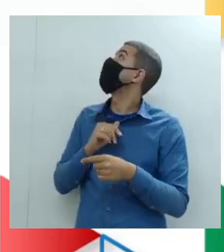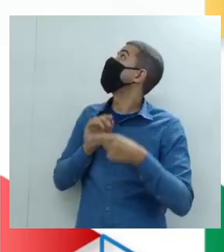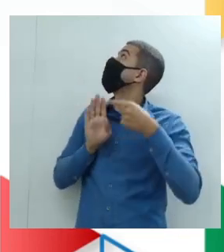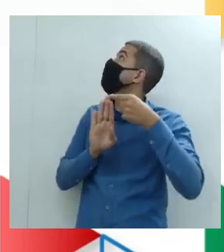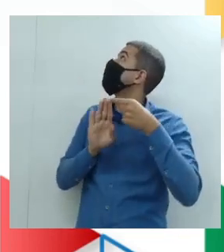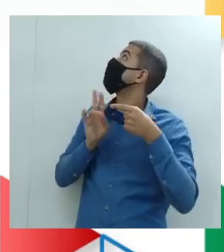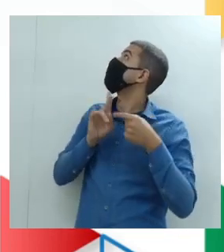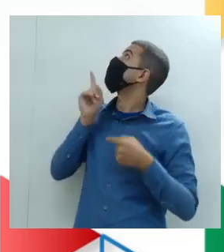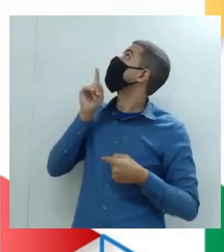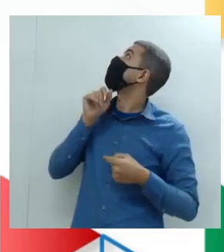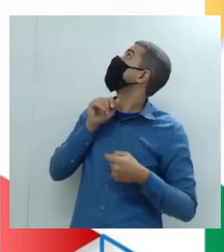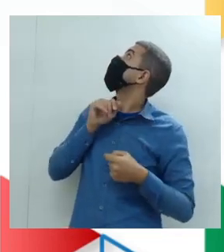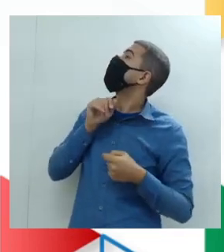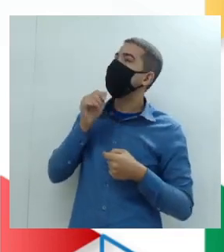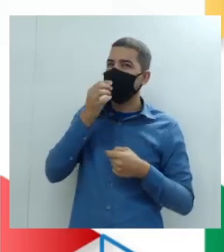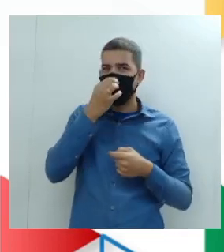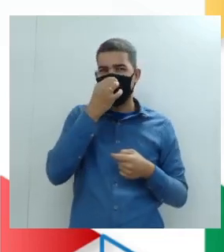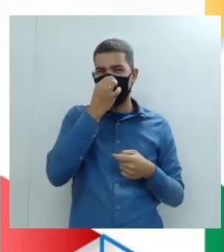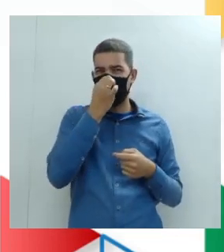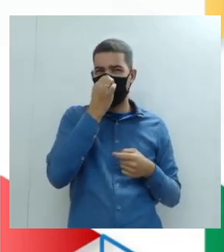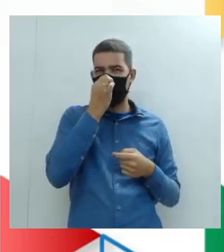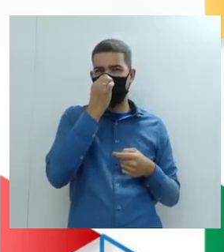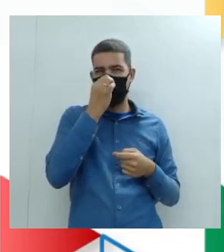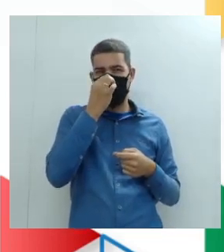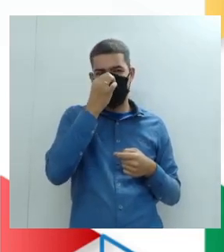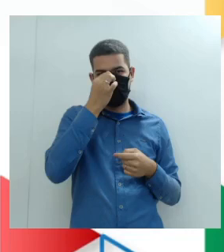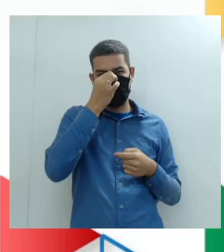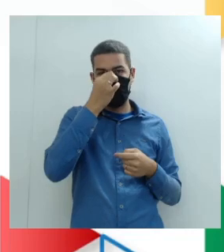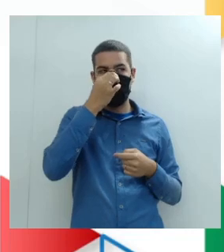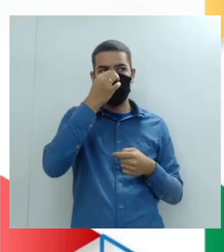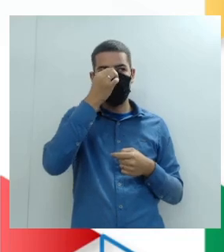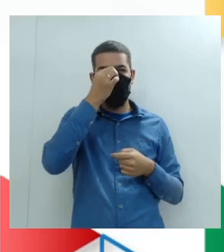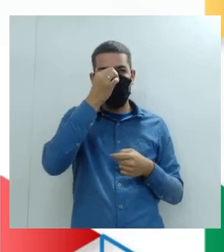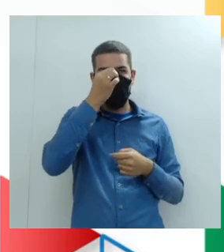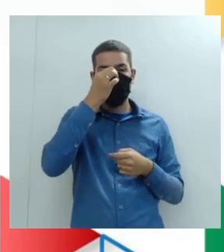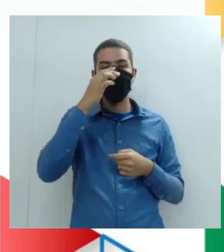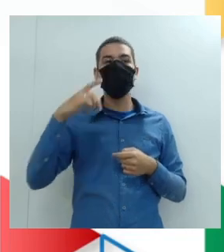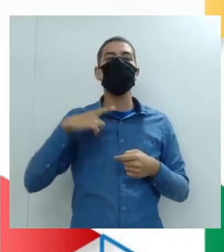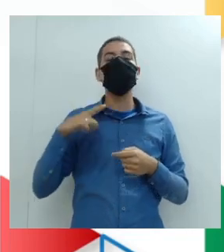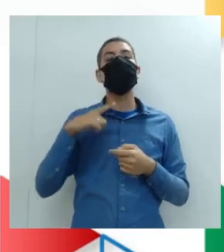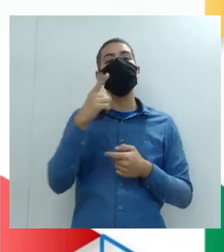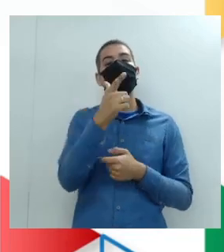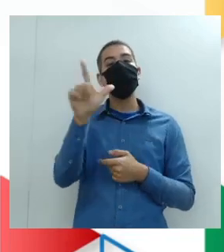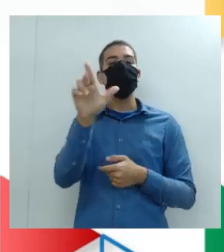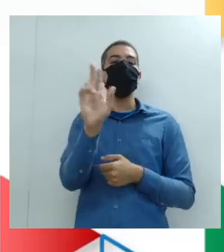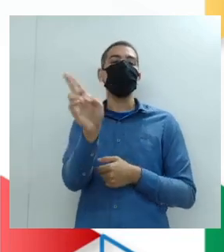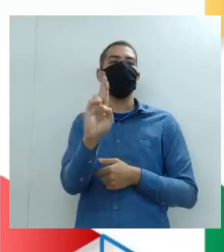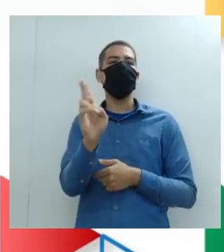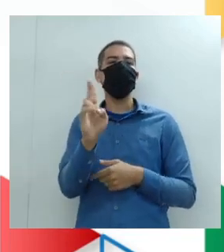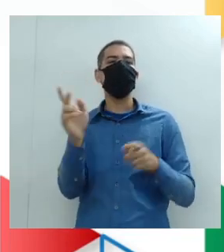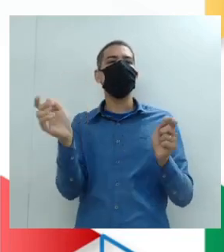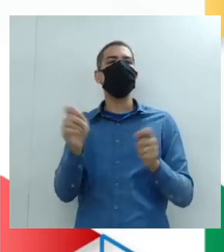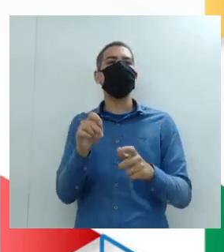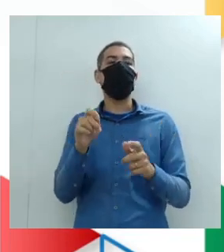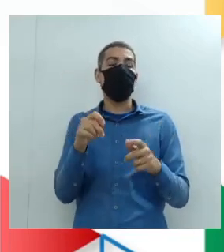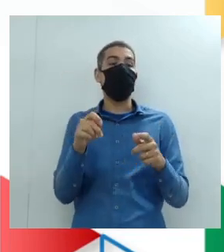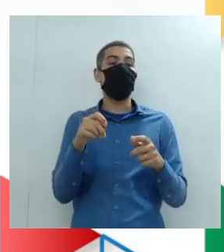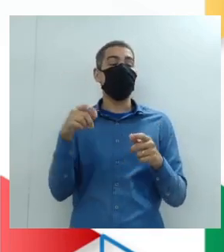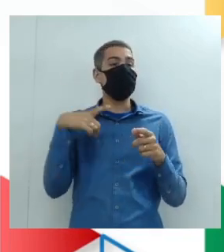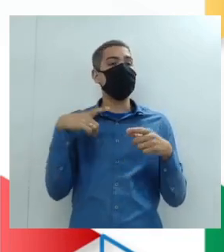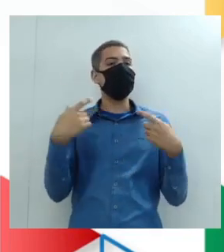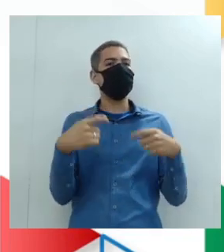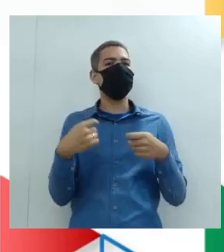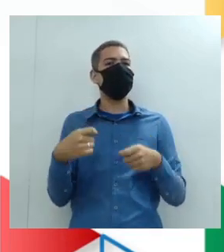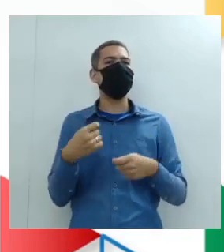B é chamado de denominador, mas tem outros nomes que também pode aparecer na questão de matemática. Então presta bem atenção comigo,